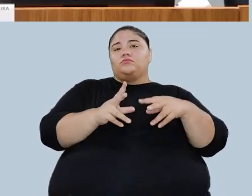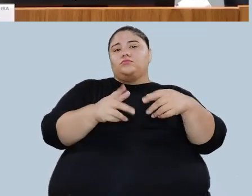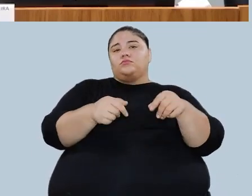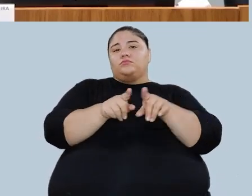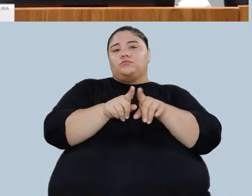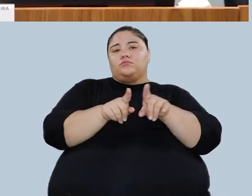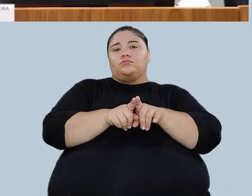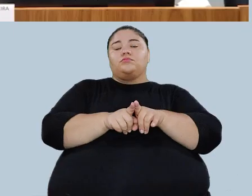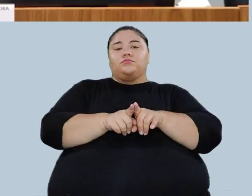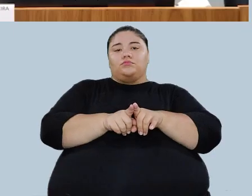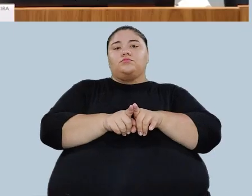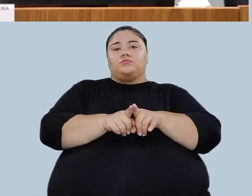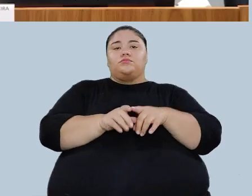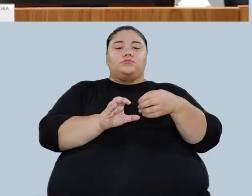essas